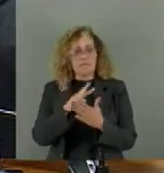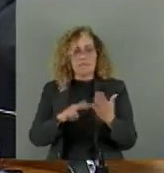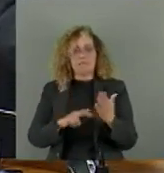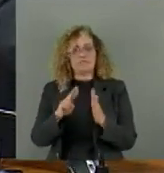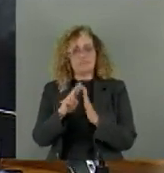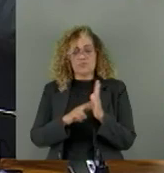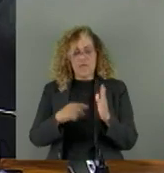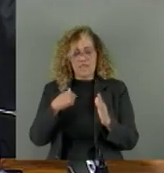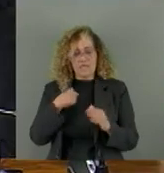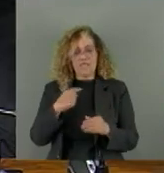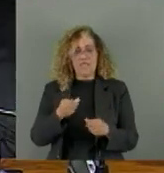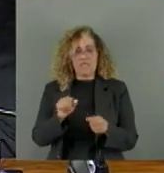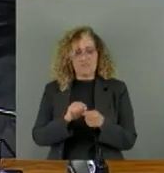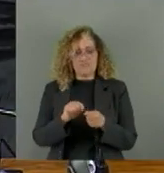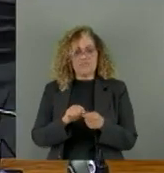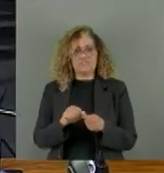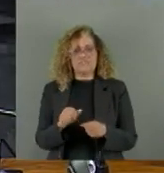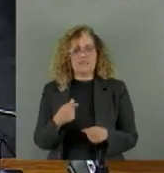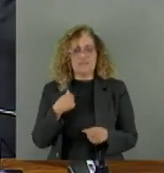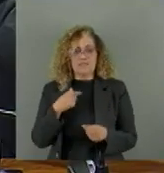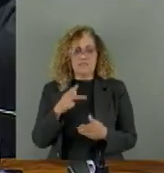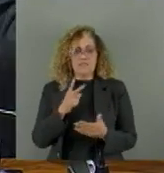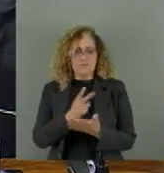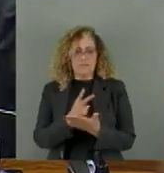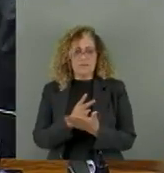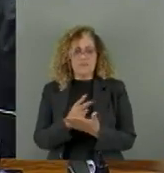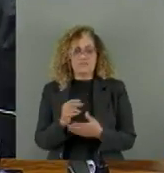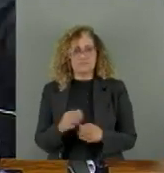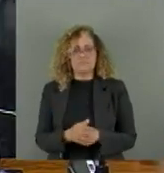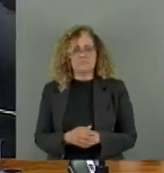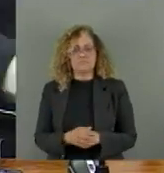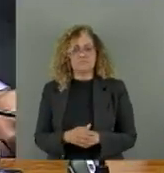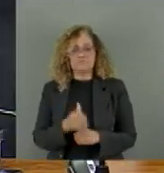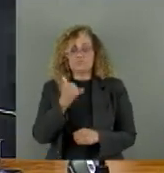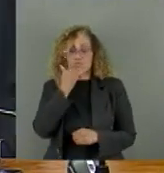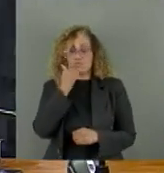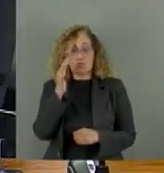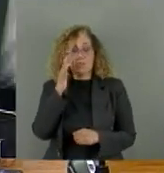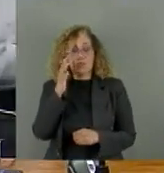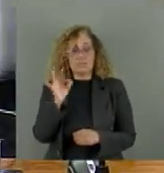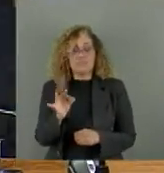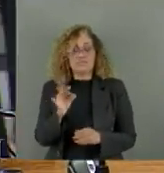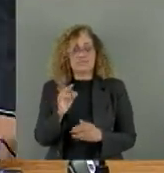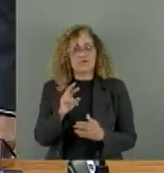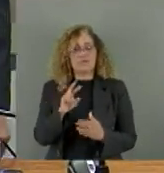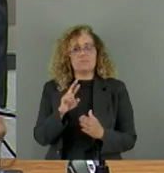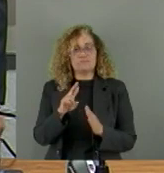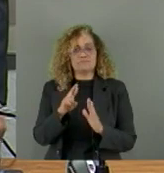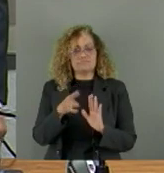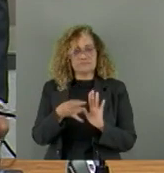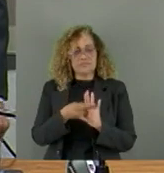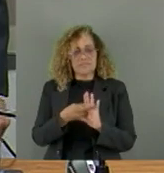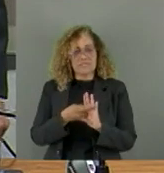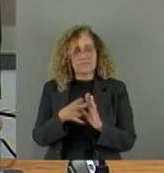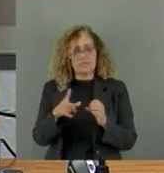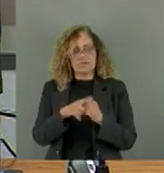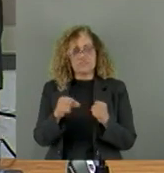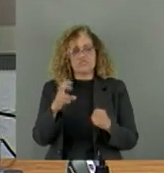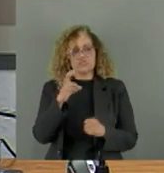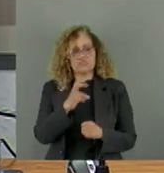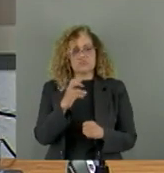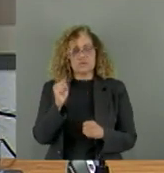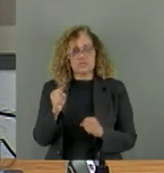mesmo farei. Desculpe aqui a desatenção. O requerimento vem nos termos do artigo